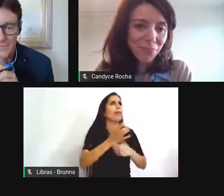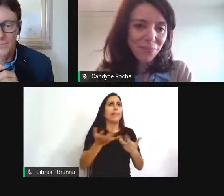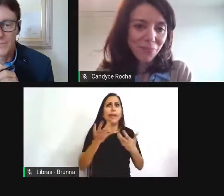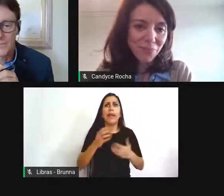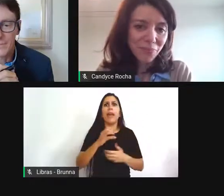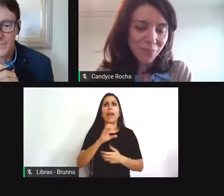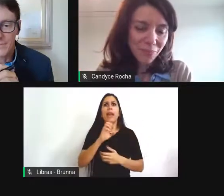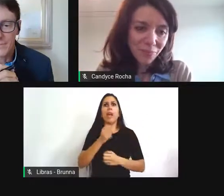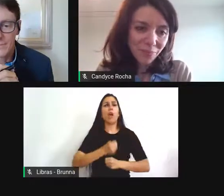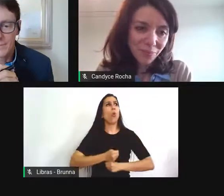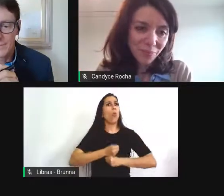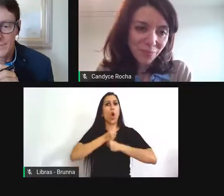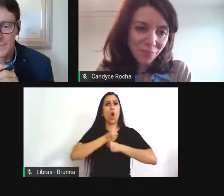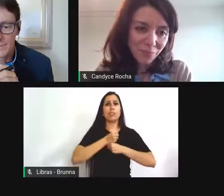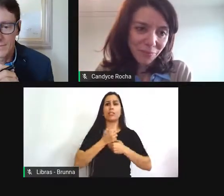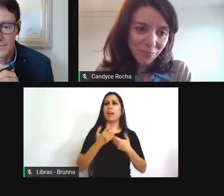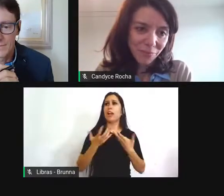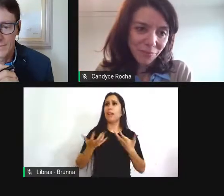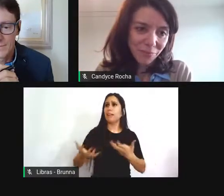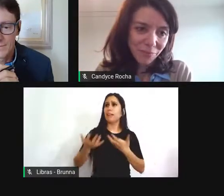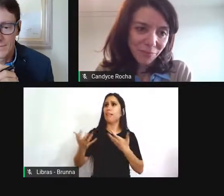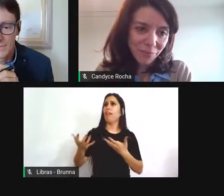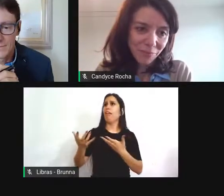2 anos em cima de um trabalho